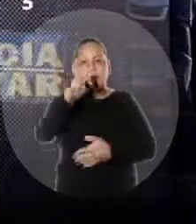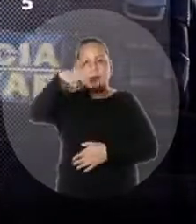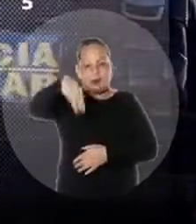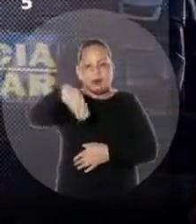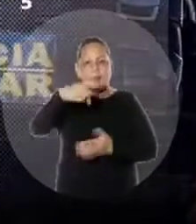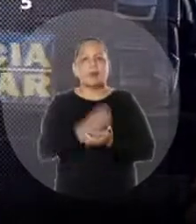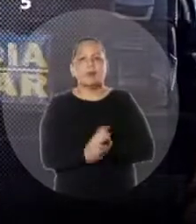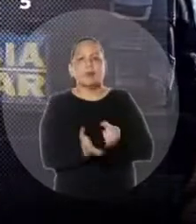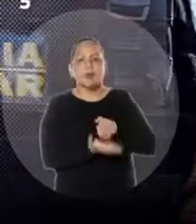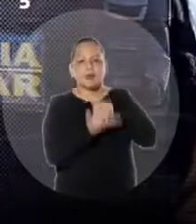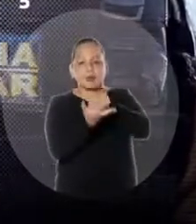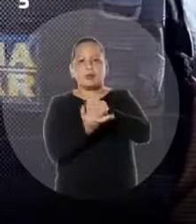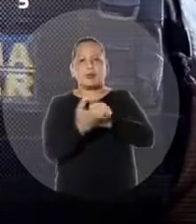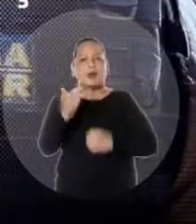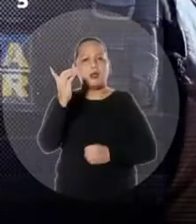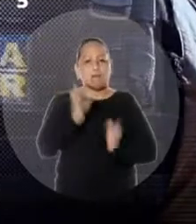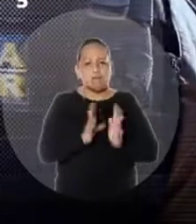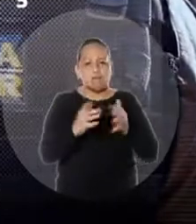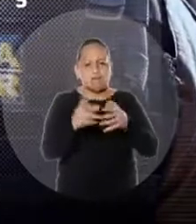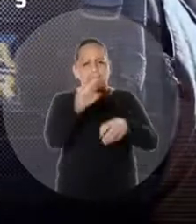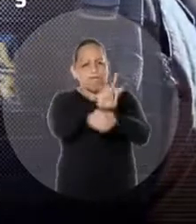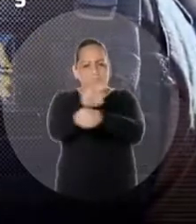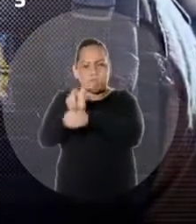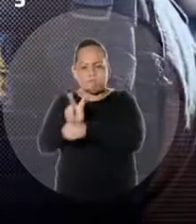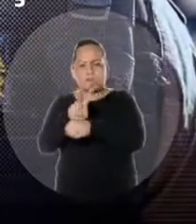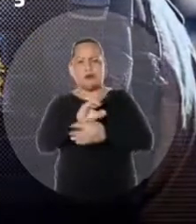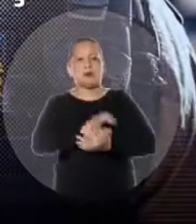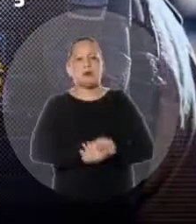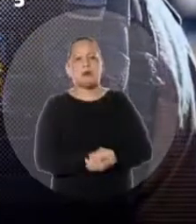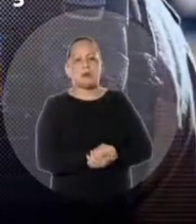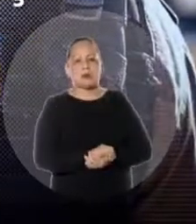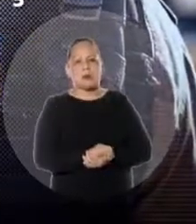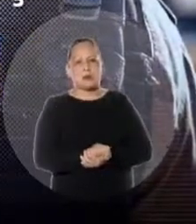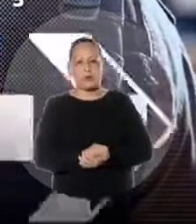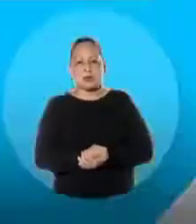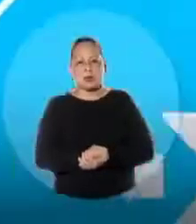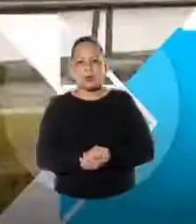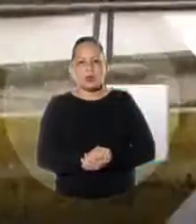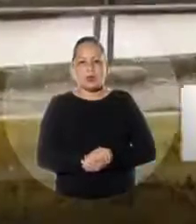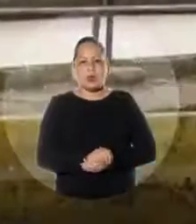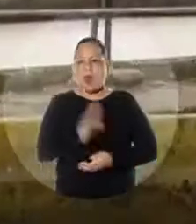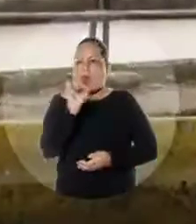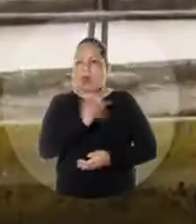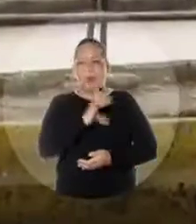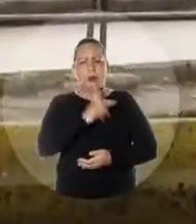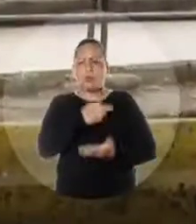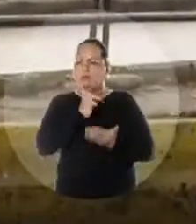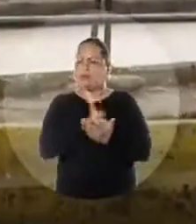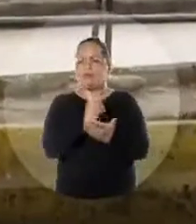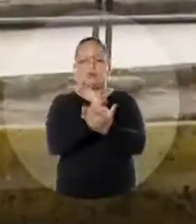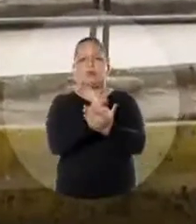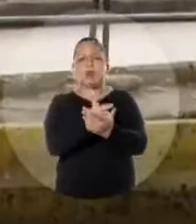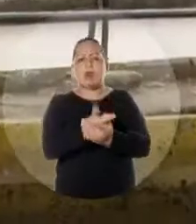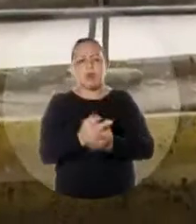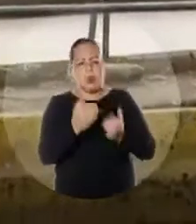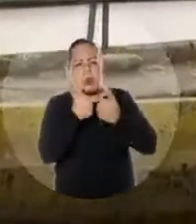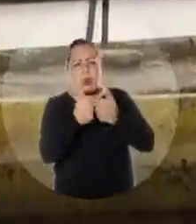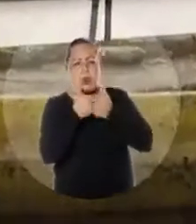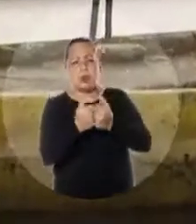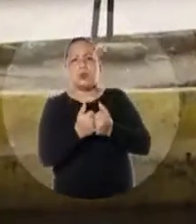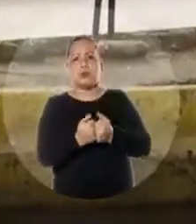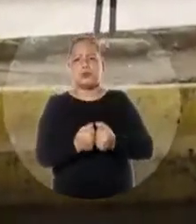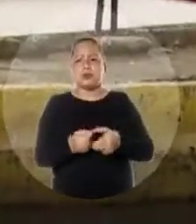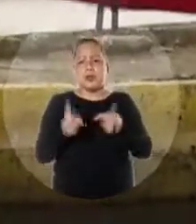contratar policiais militares para reforçar a segurança de Manaus. É um medo toda hora de andar